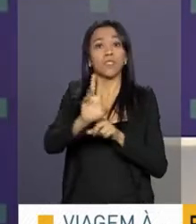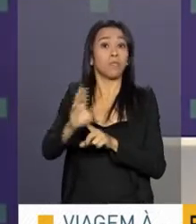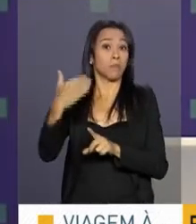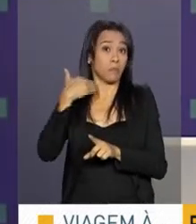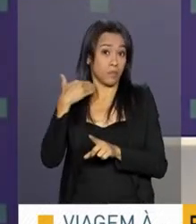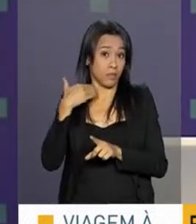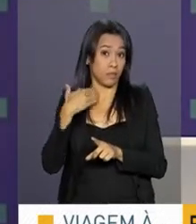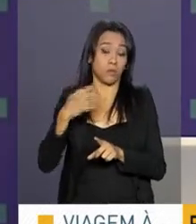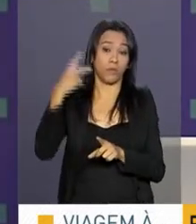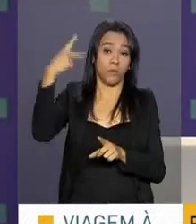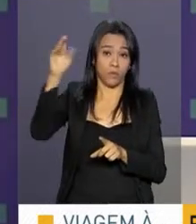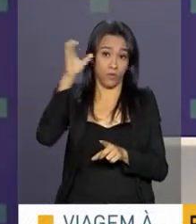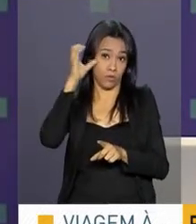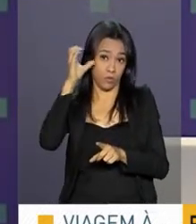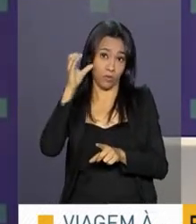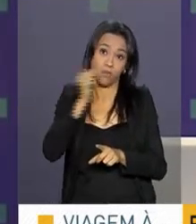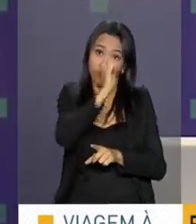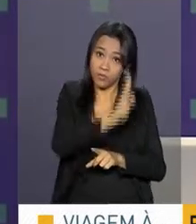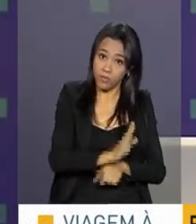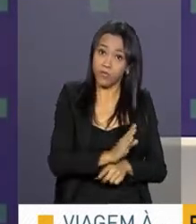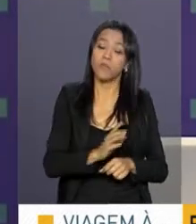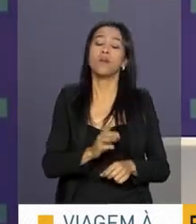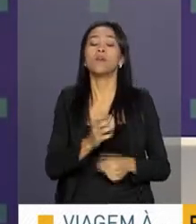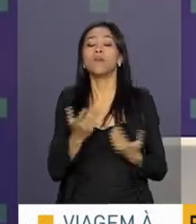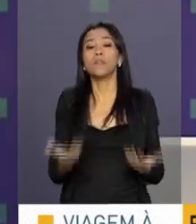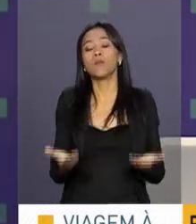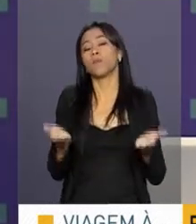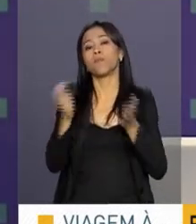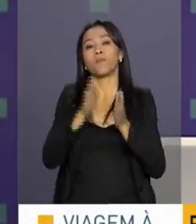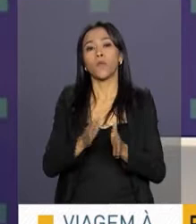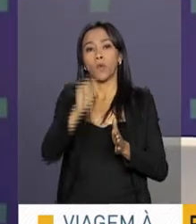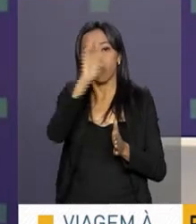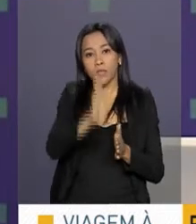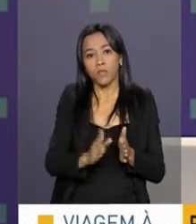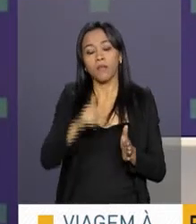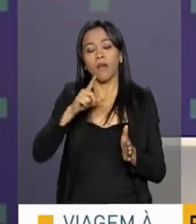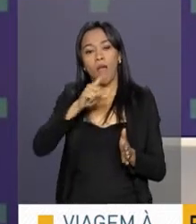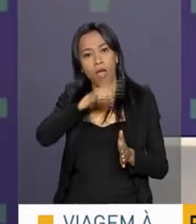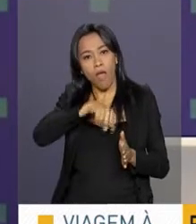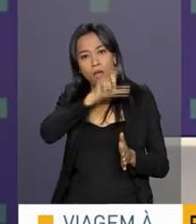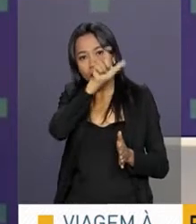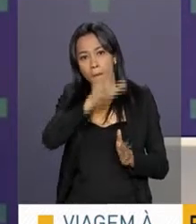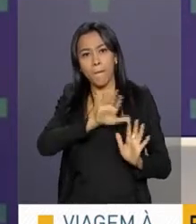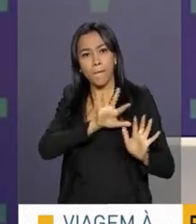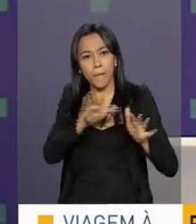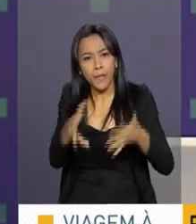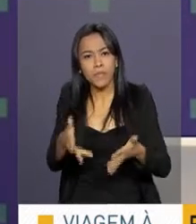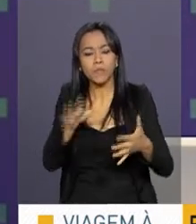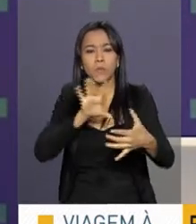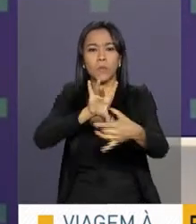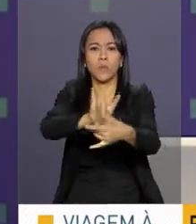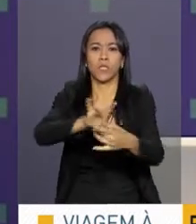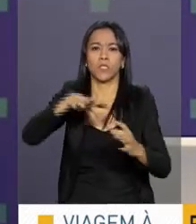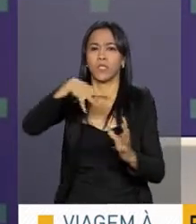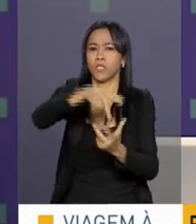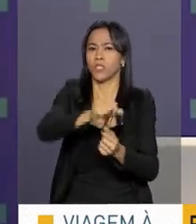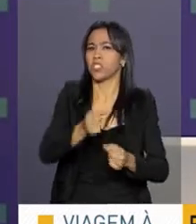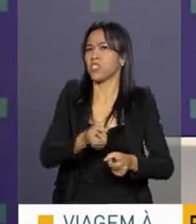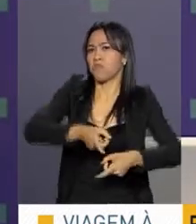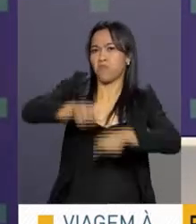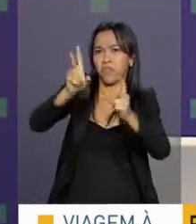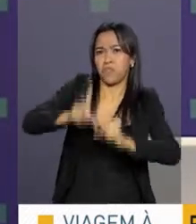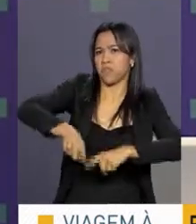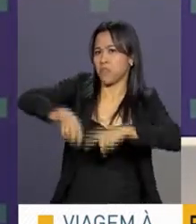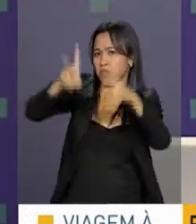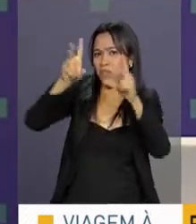no Brasil. O Brasil também é um grande participante do cenário internacional, seja como exportador, como